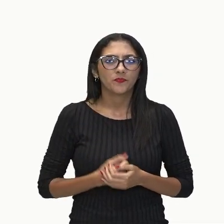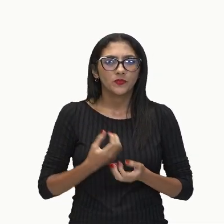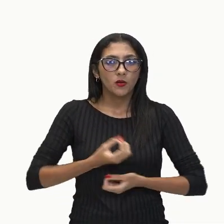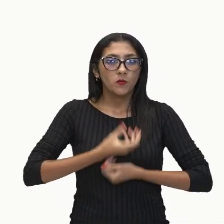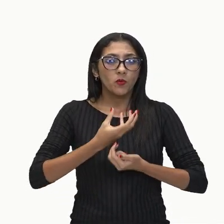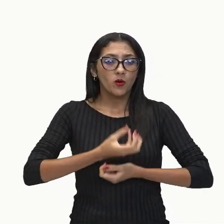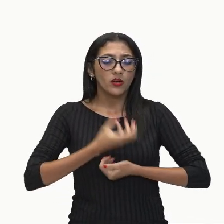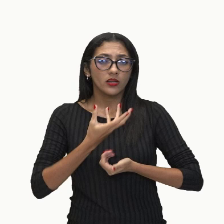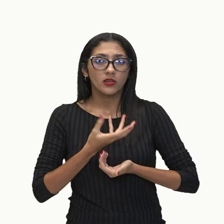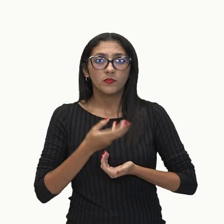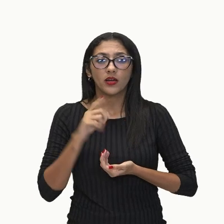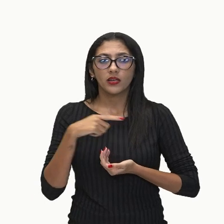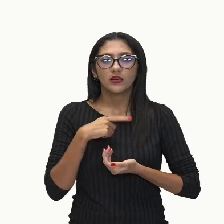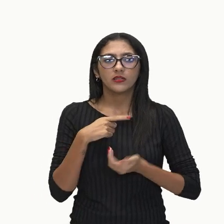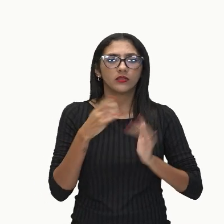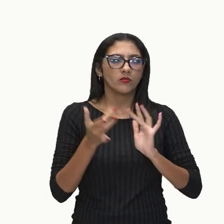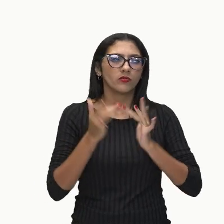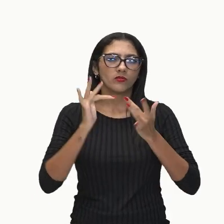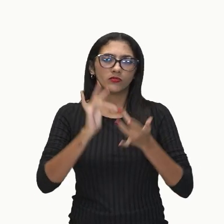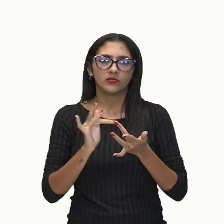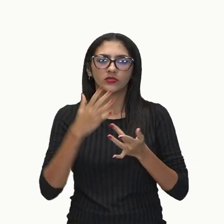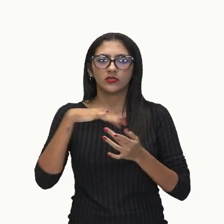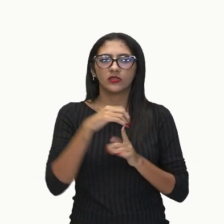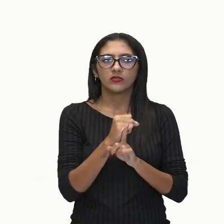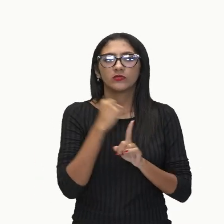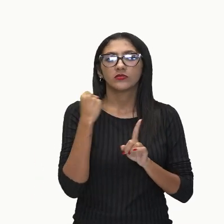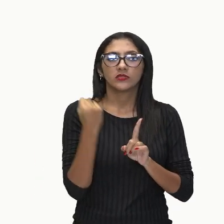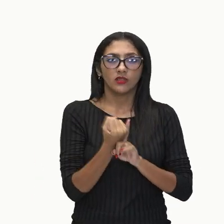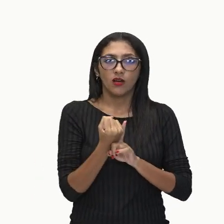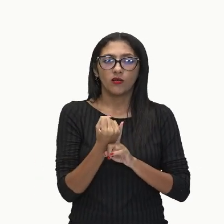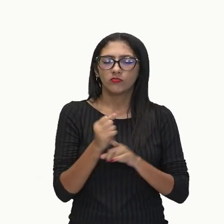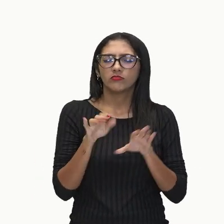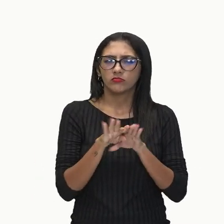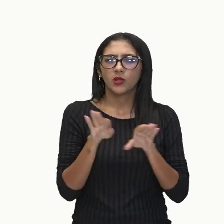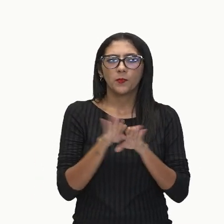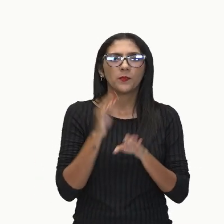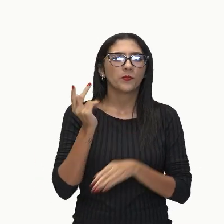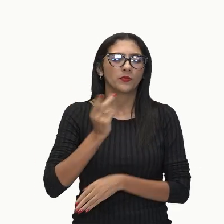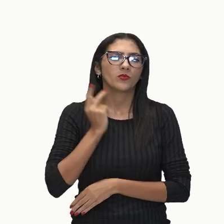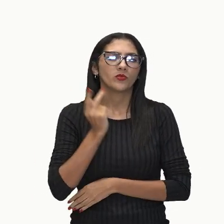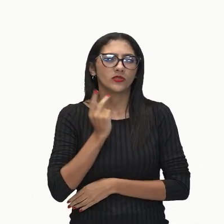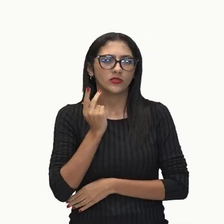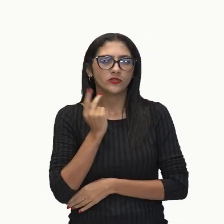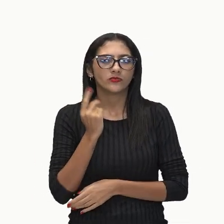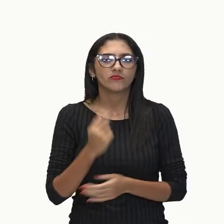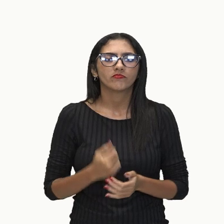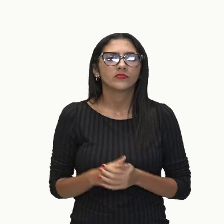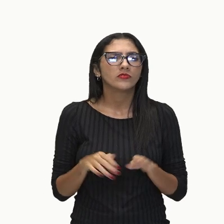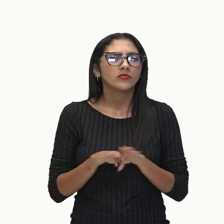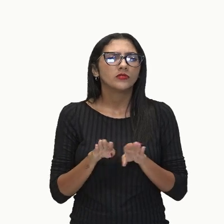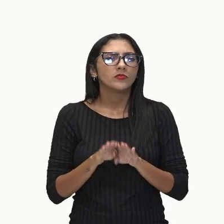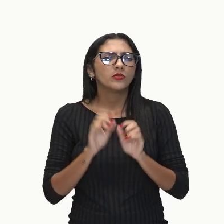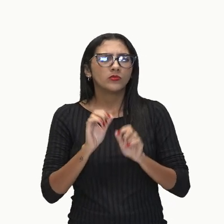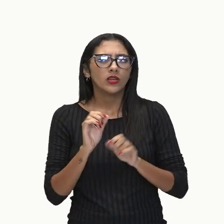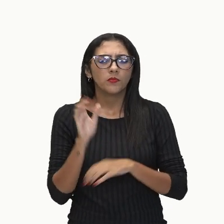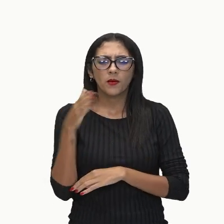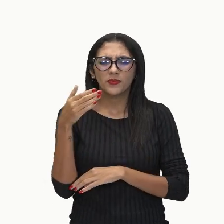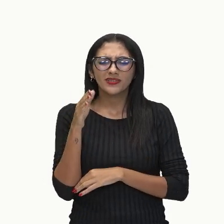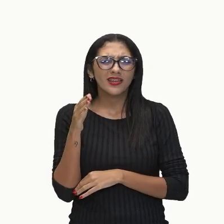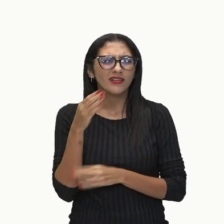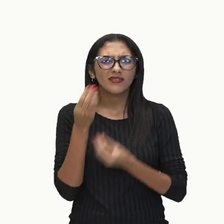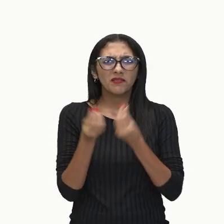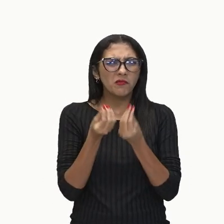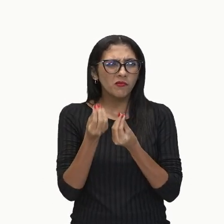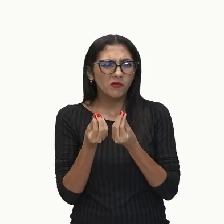olhar social, certo? Político também. Ele vai construir uma bandeira para denunciar toda